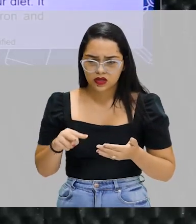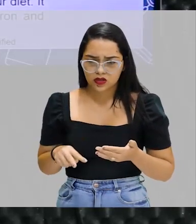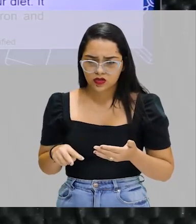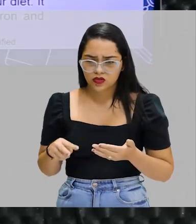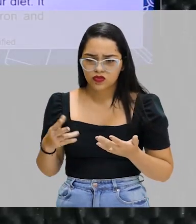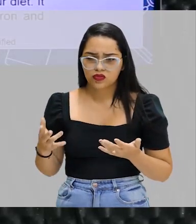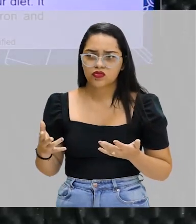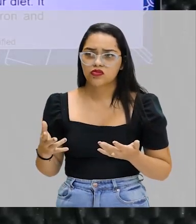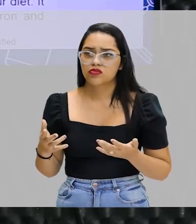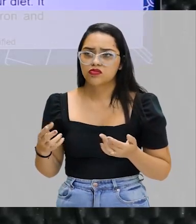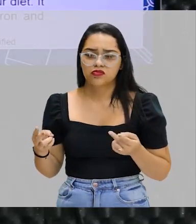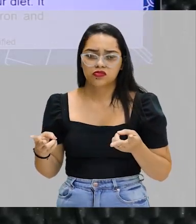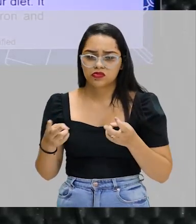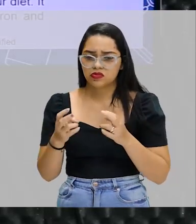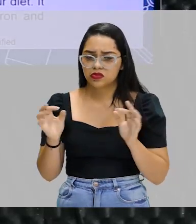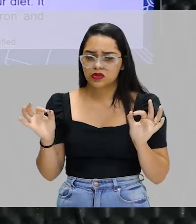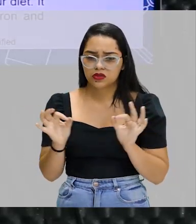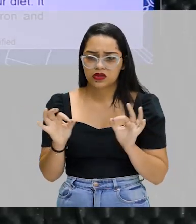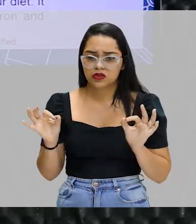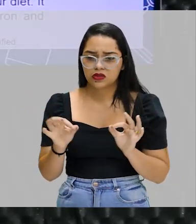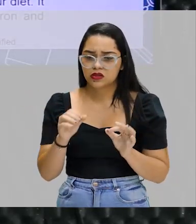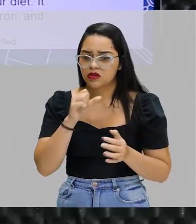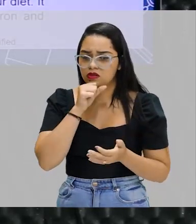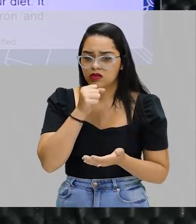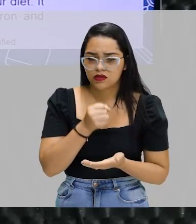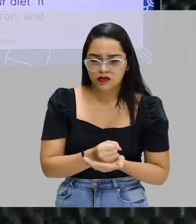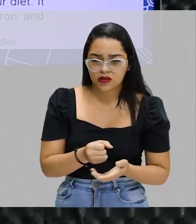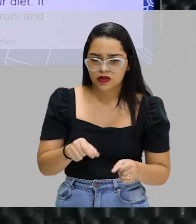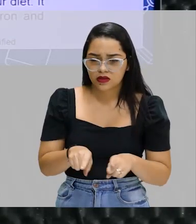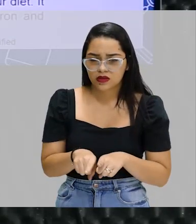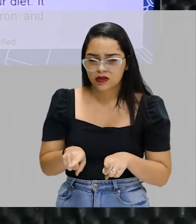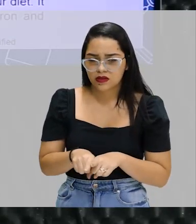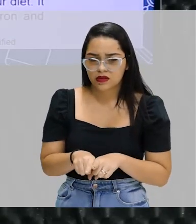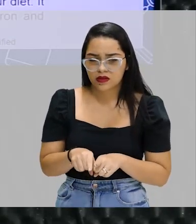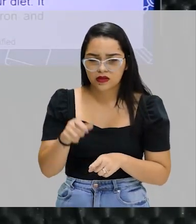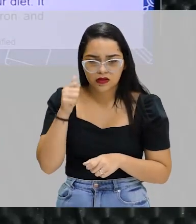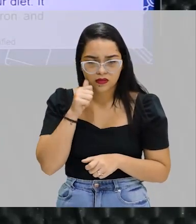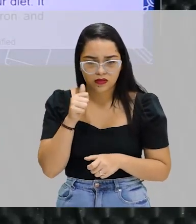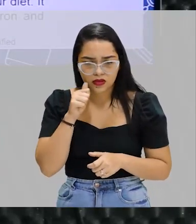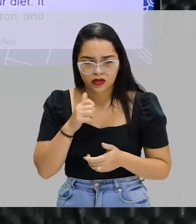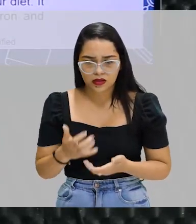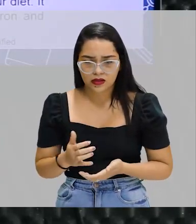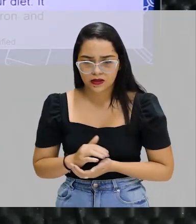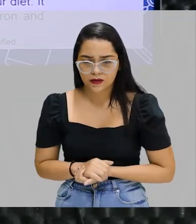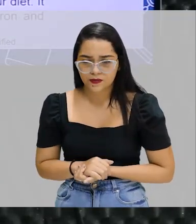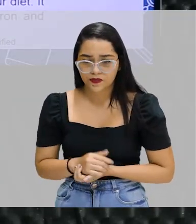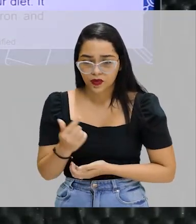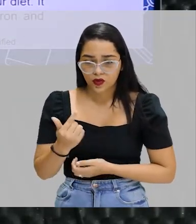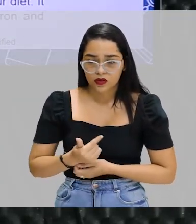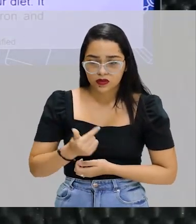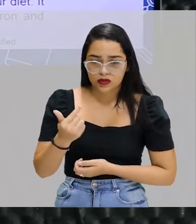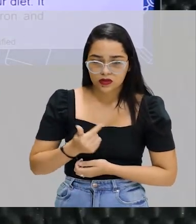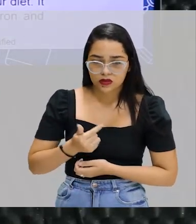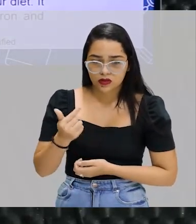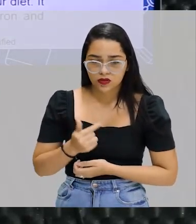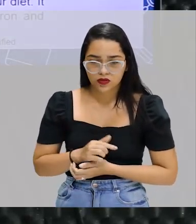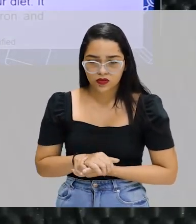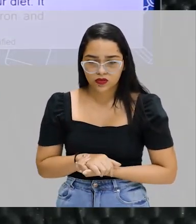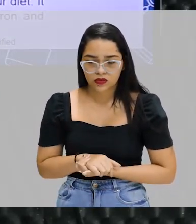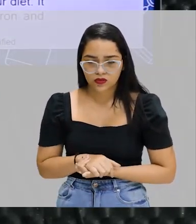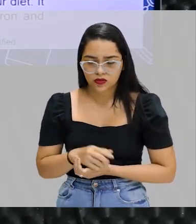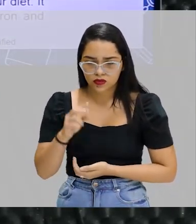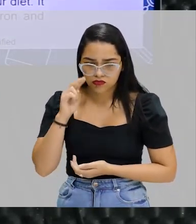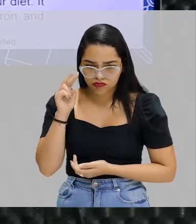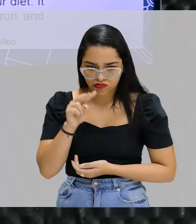superficial, não identifico nem Velho Testamento, nem tarefa feminina. No segundo, olho geral